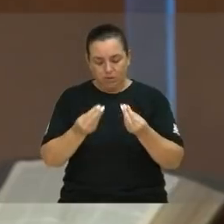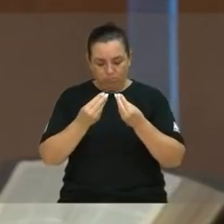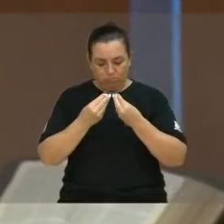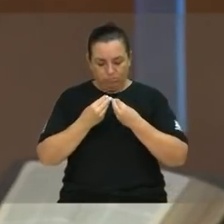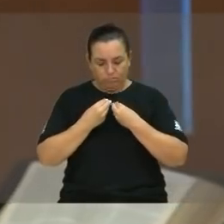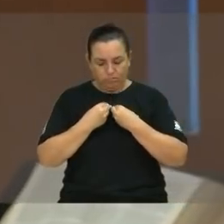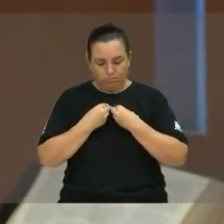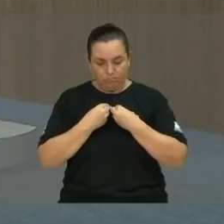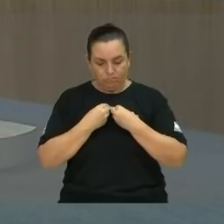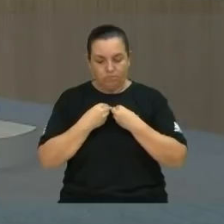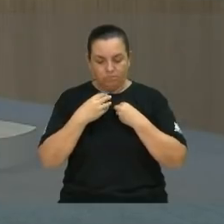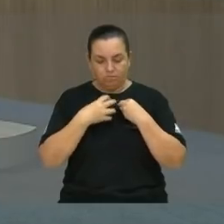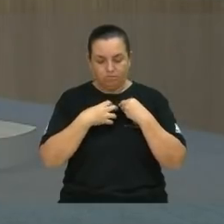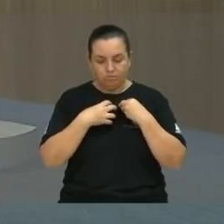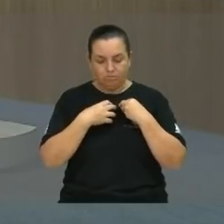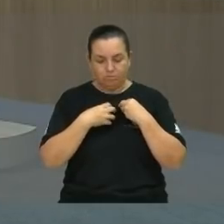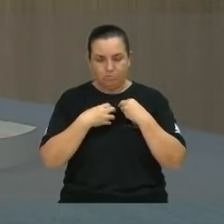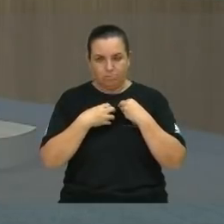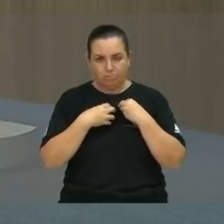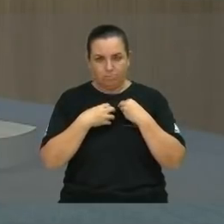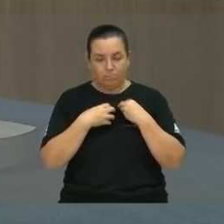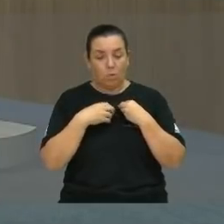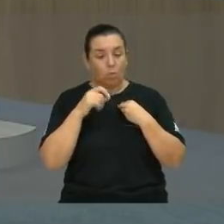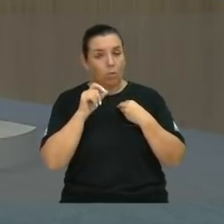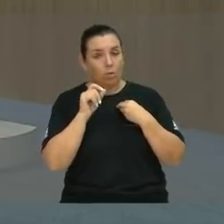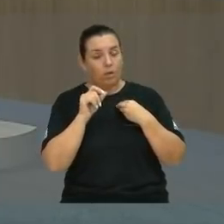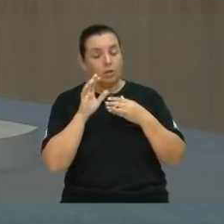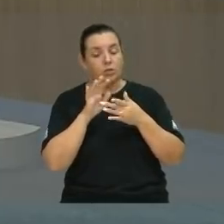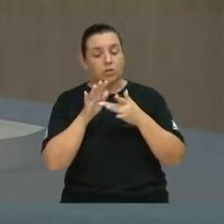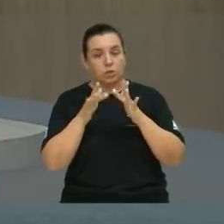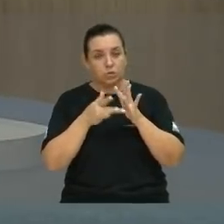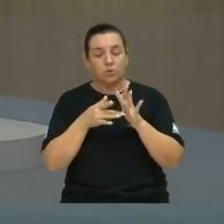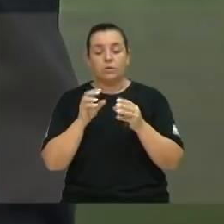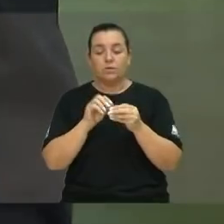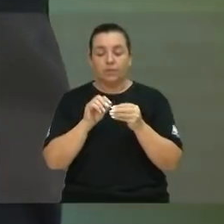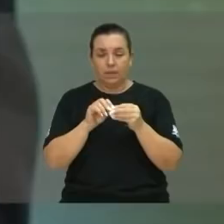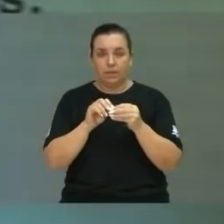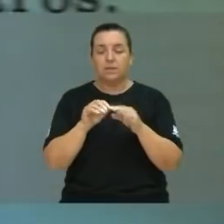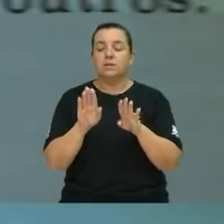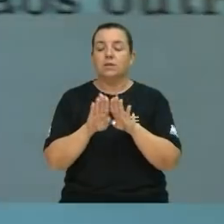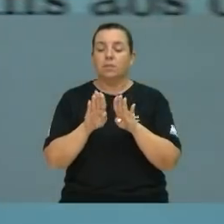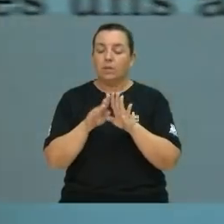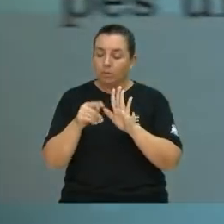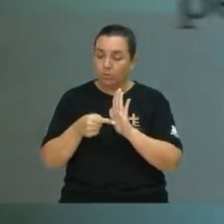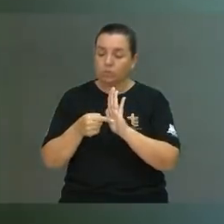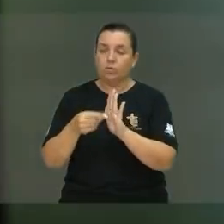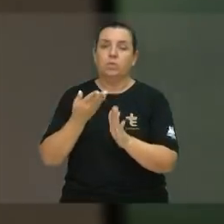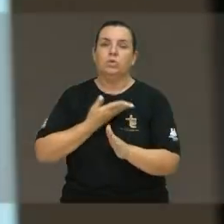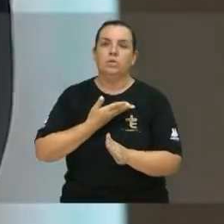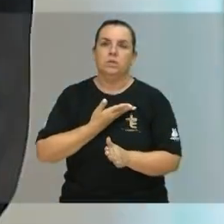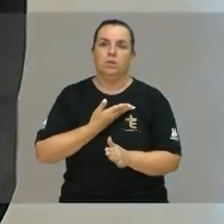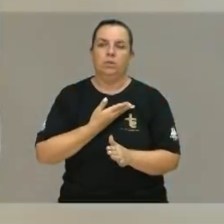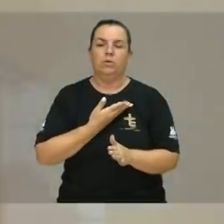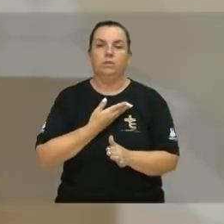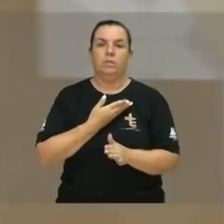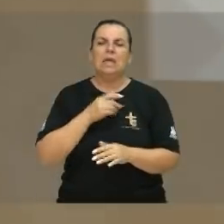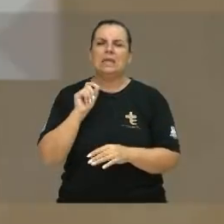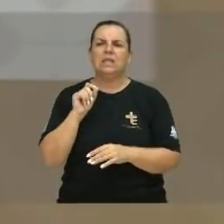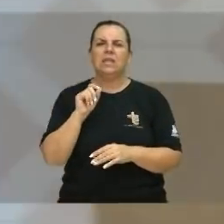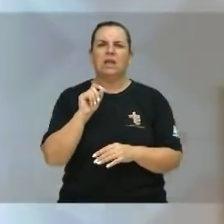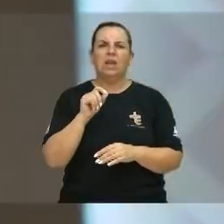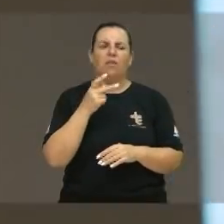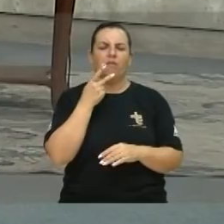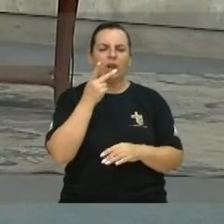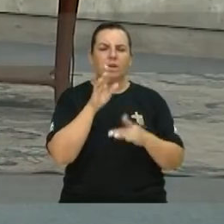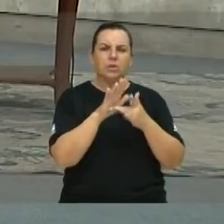seu modo de ser aquelas opções que o senhor jesus fizeram e quem me chama de mestre